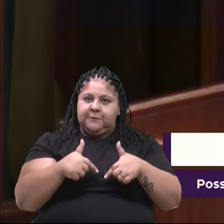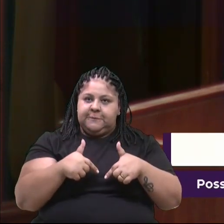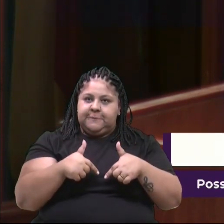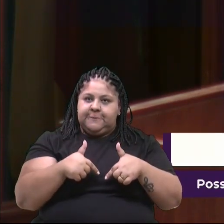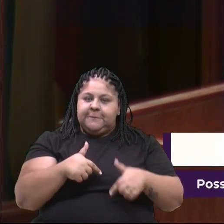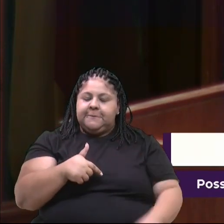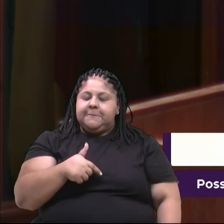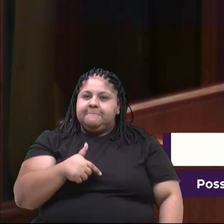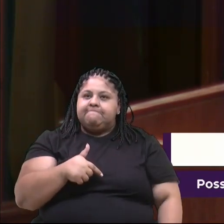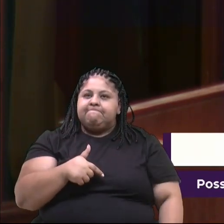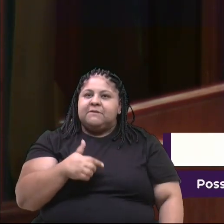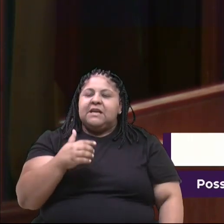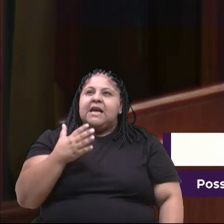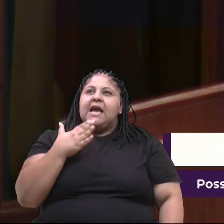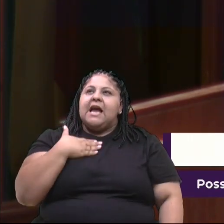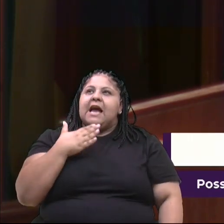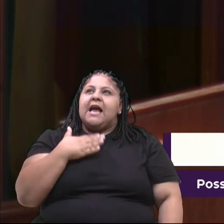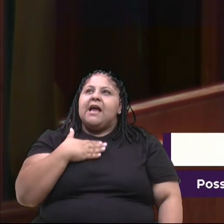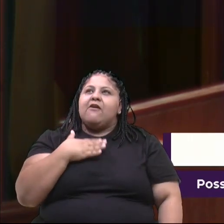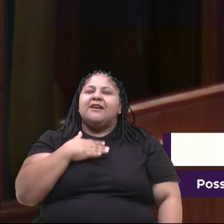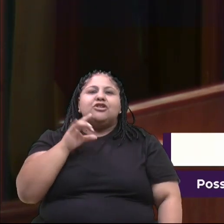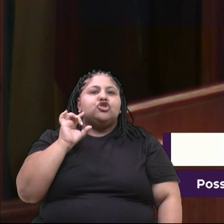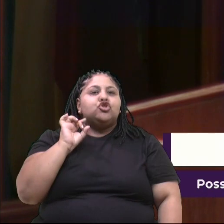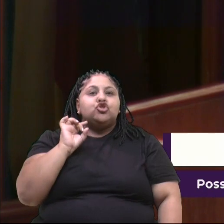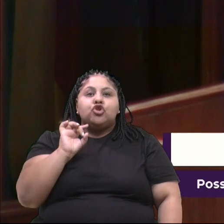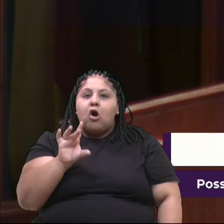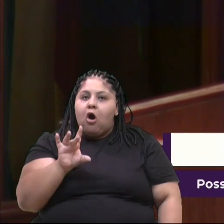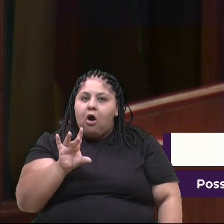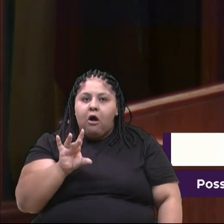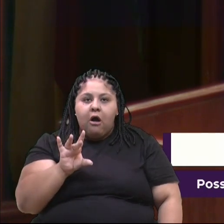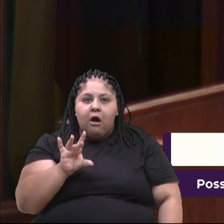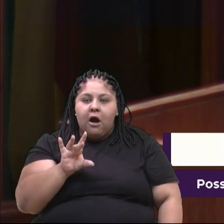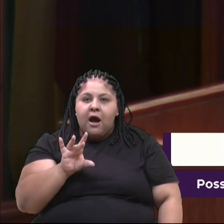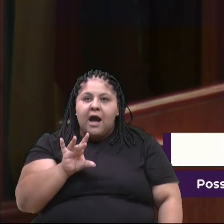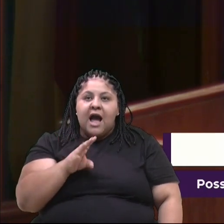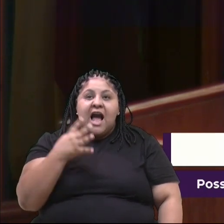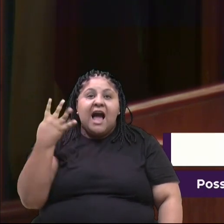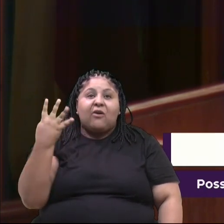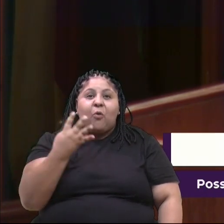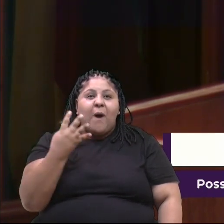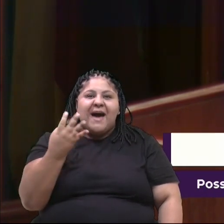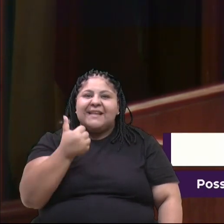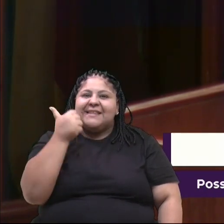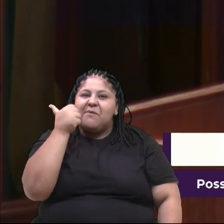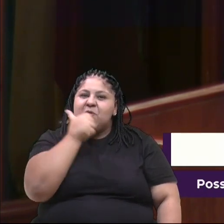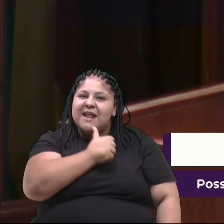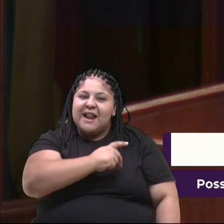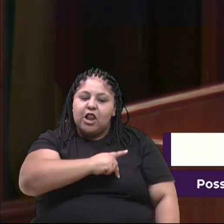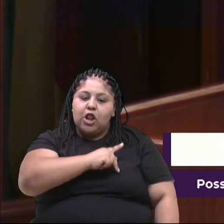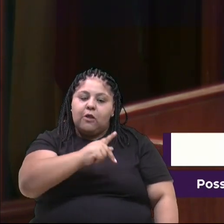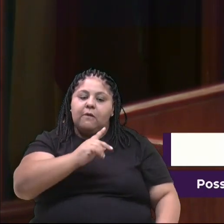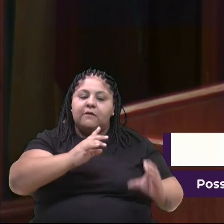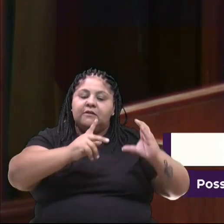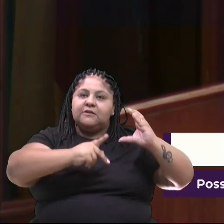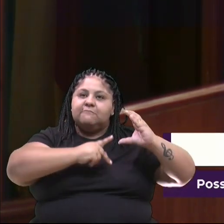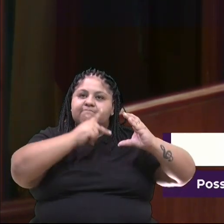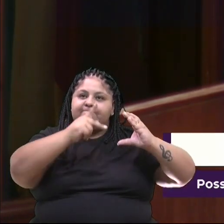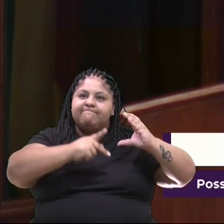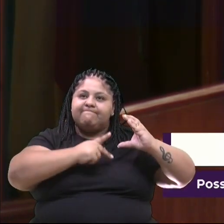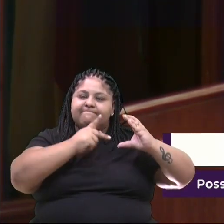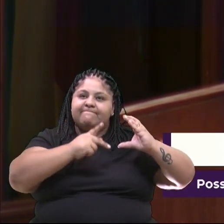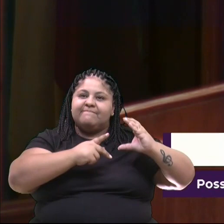Gente, eu serei apenas a 4ª mulher a presidir a Câmara de Vereadores